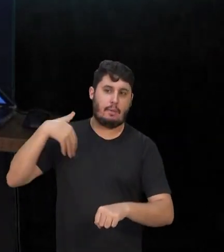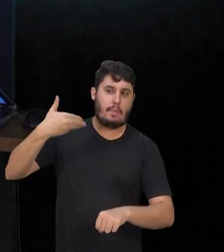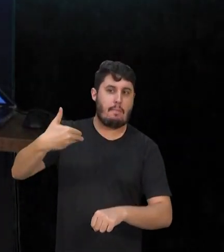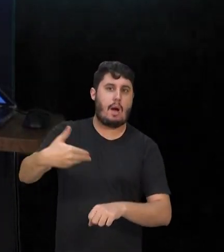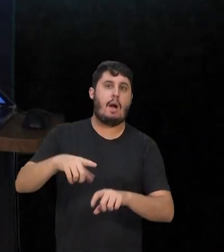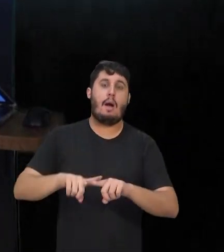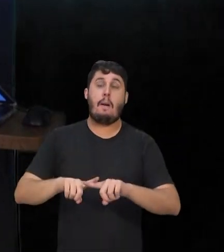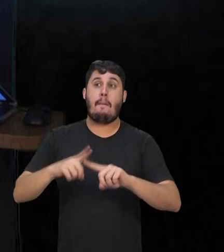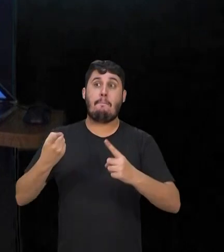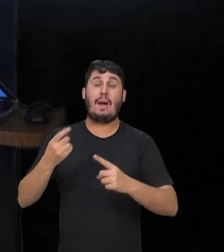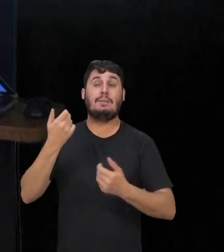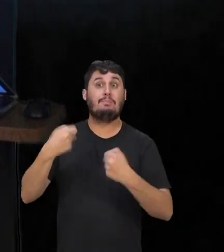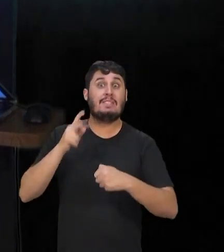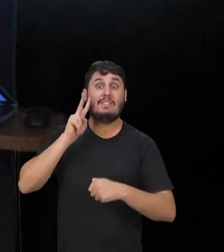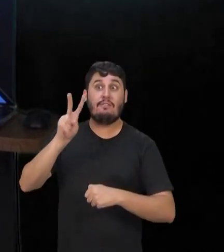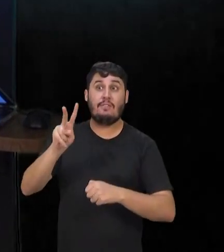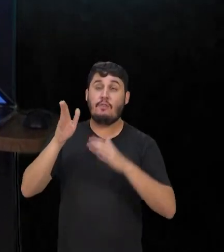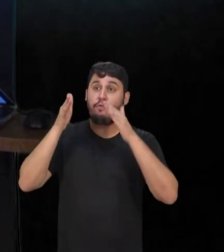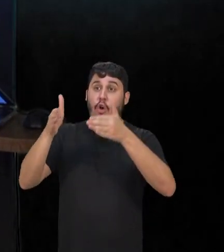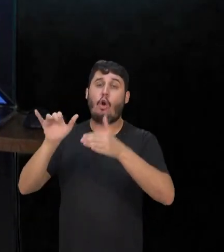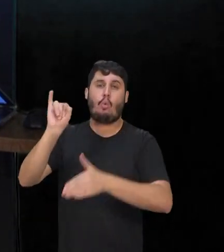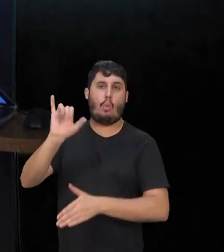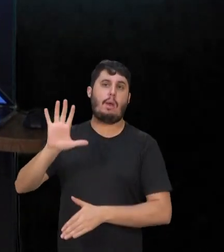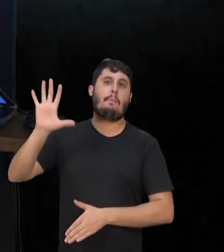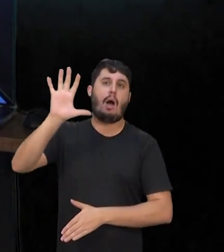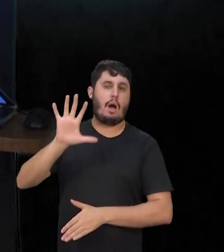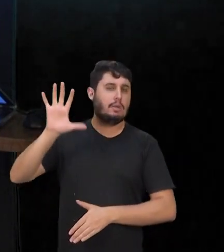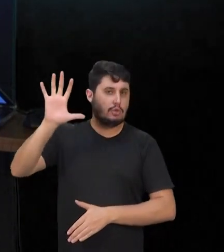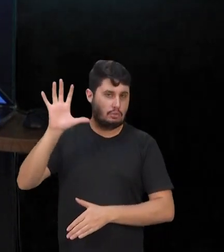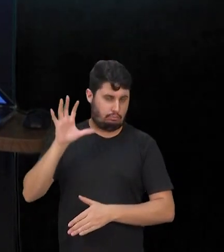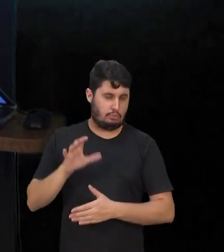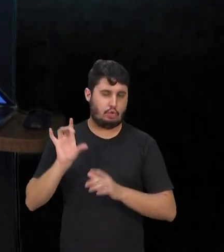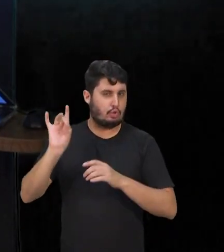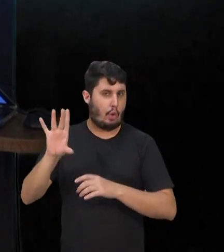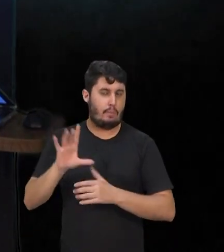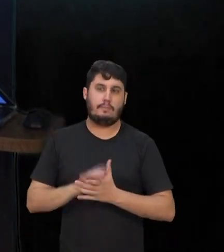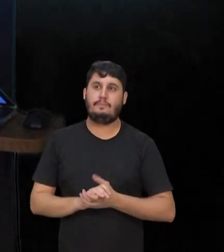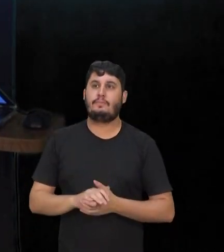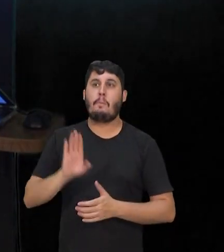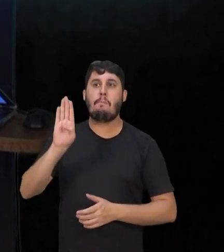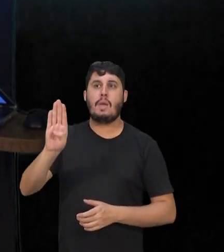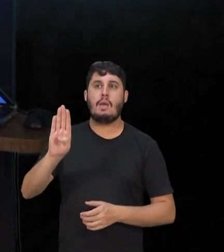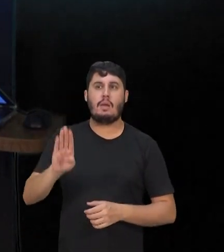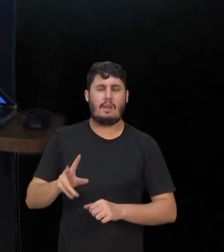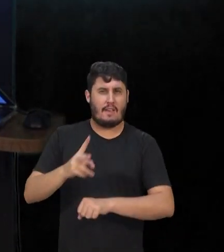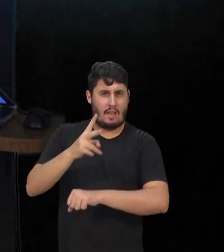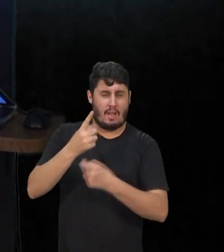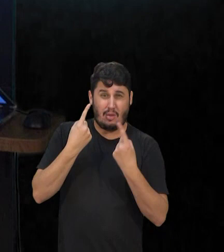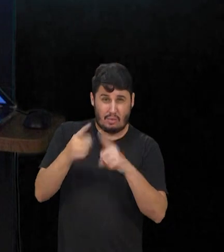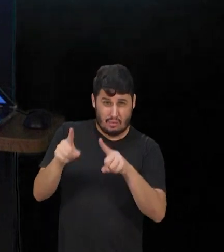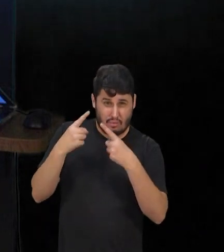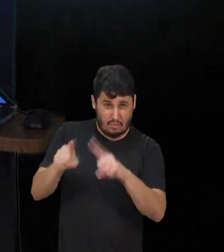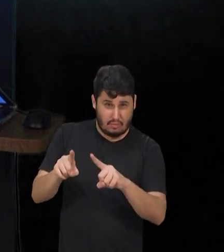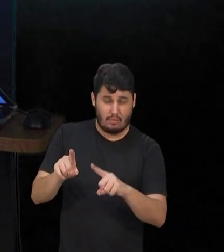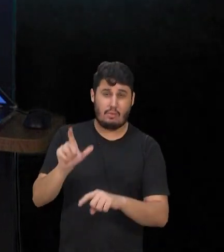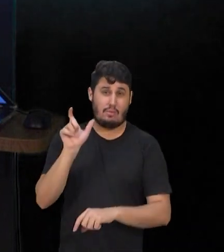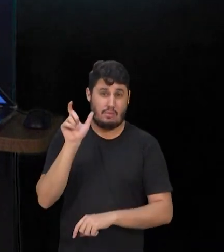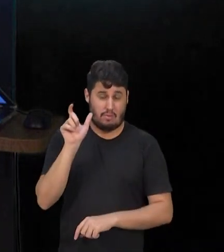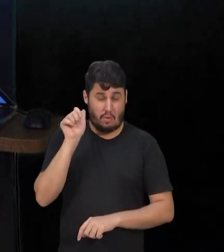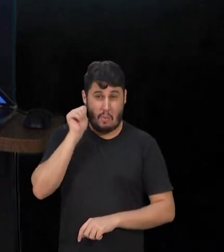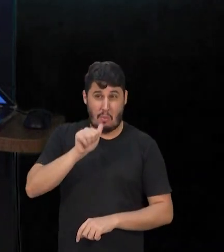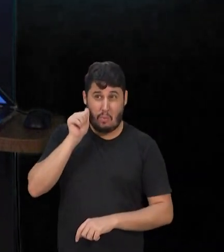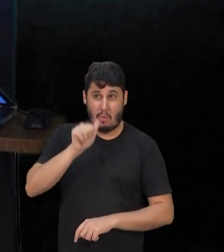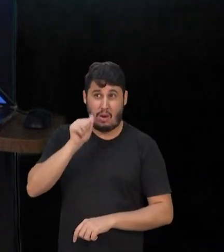que está presente na propaganda. Letra B. A agressão à mulher acontece de forma física e verbal. Sim, essa é a resposta.